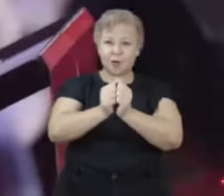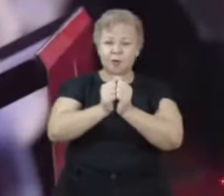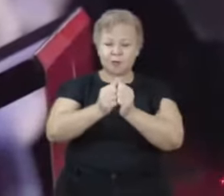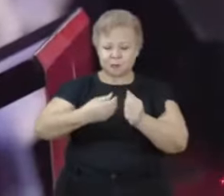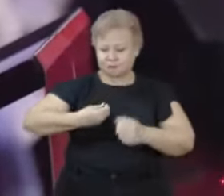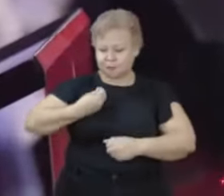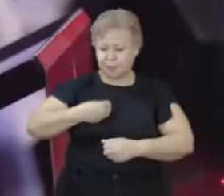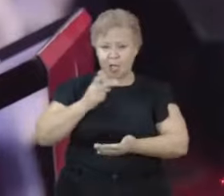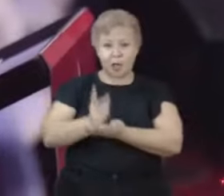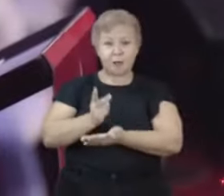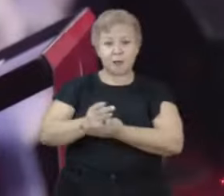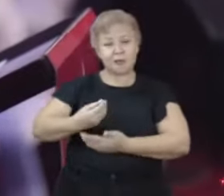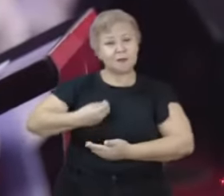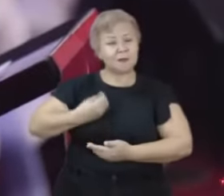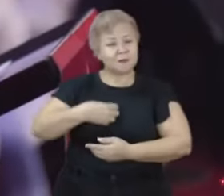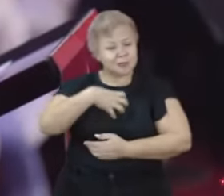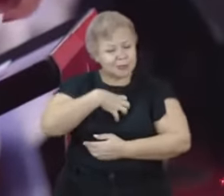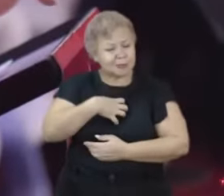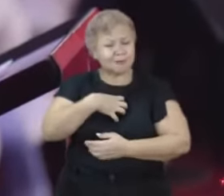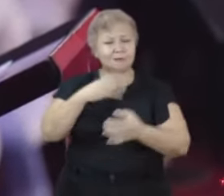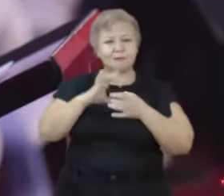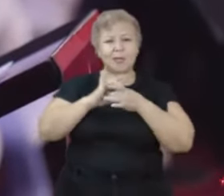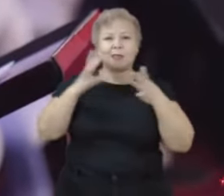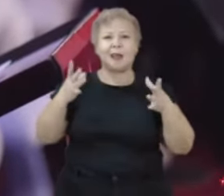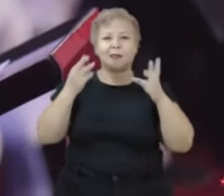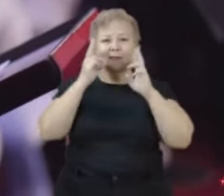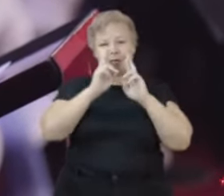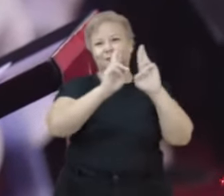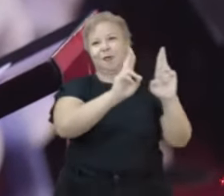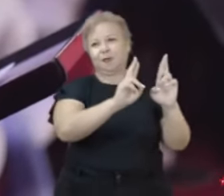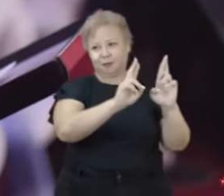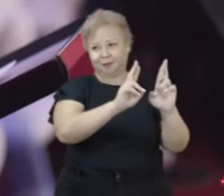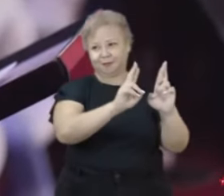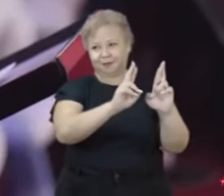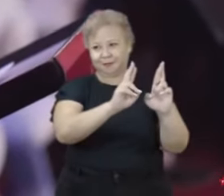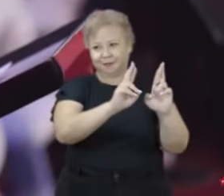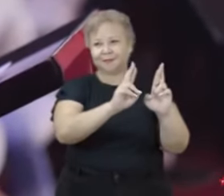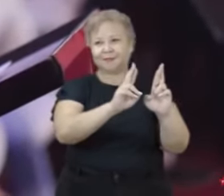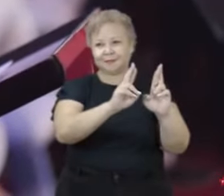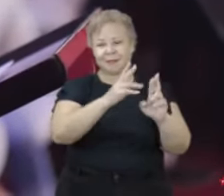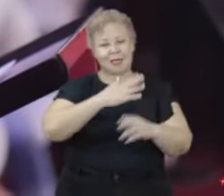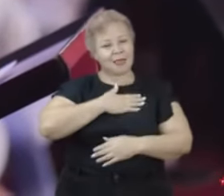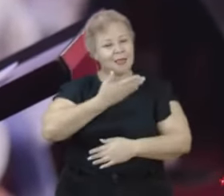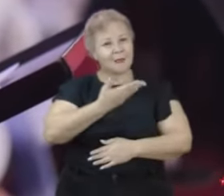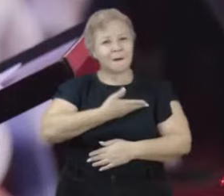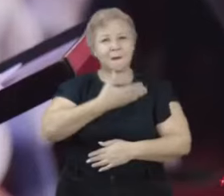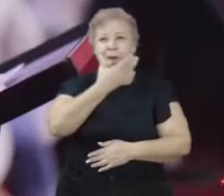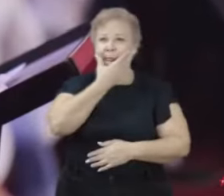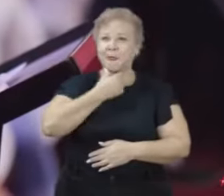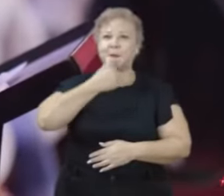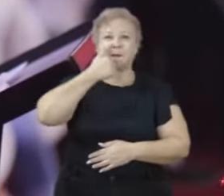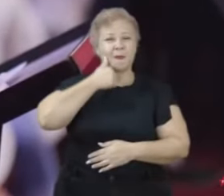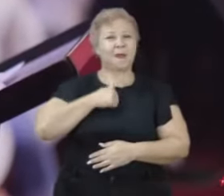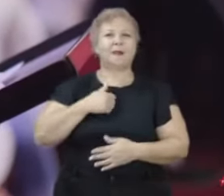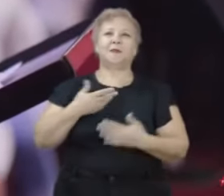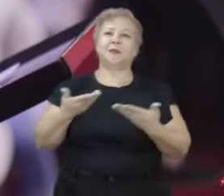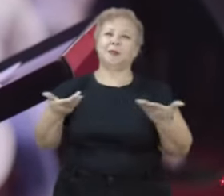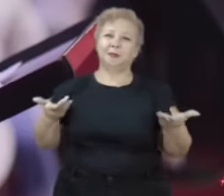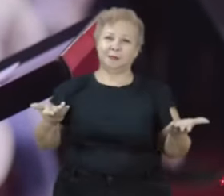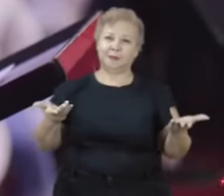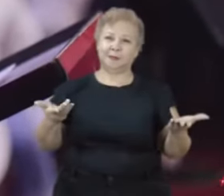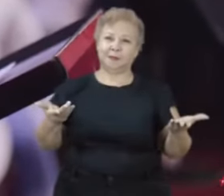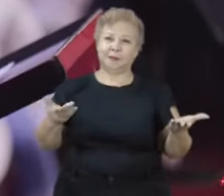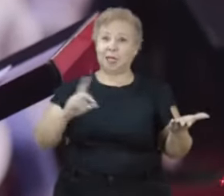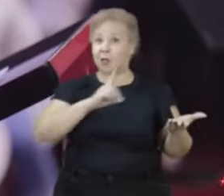de liberdade e respeito. Minhas amigas, meus amigos, no dia